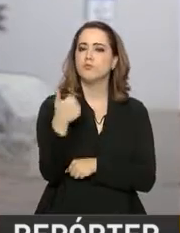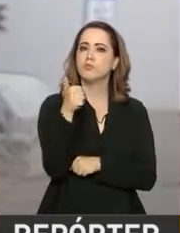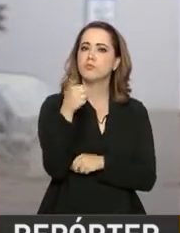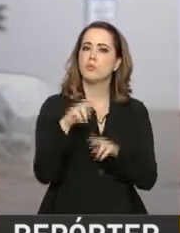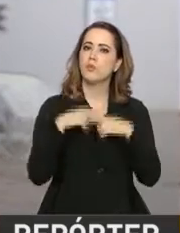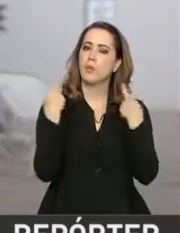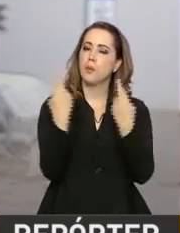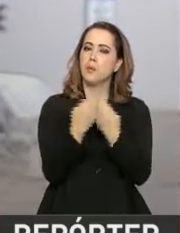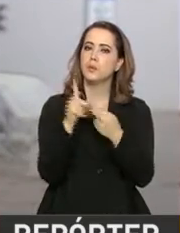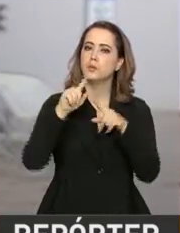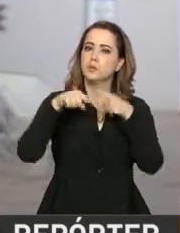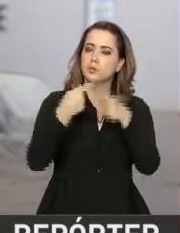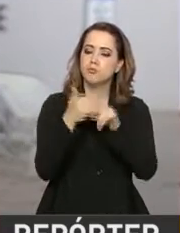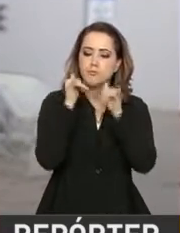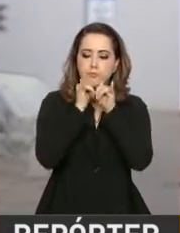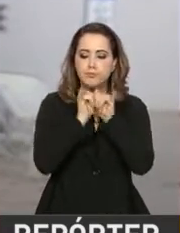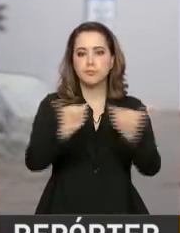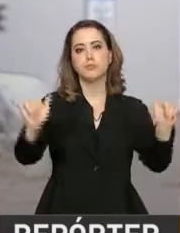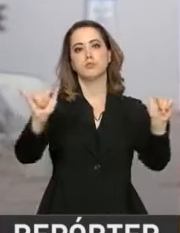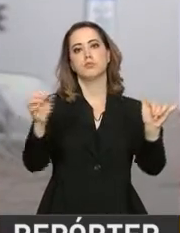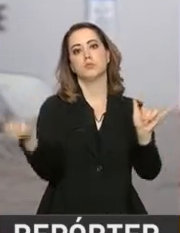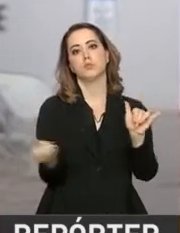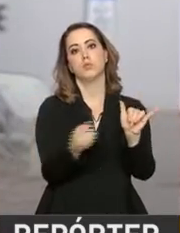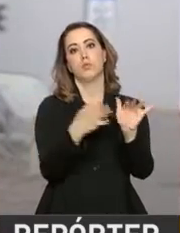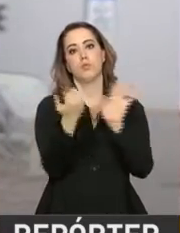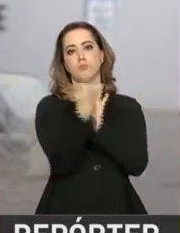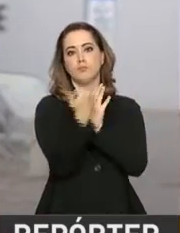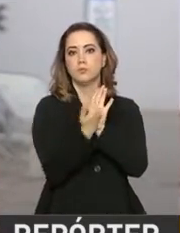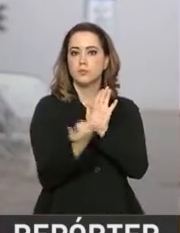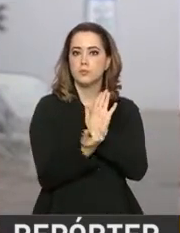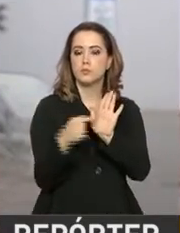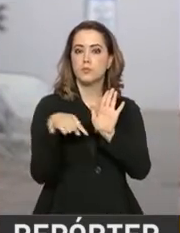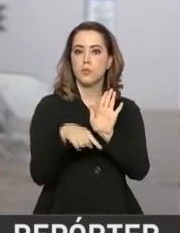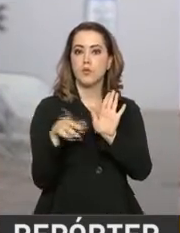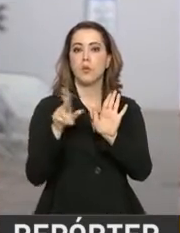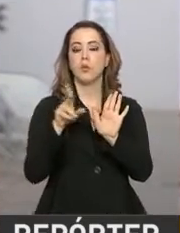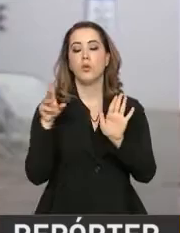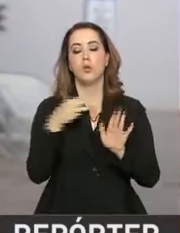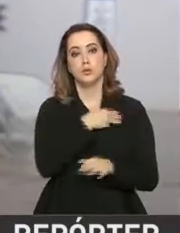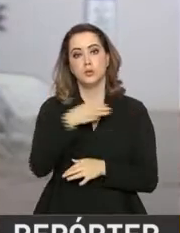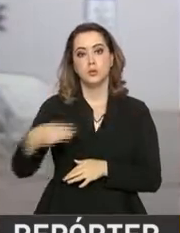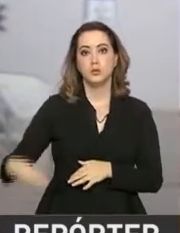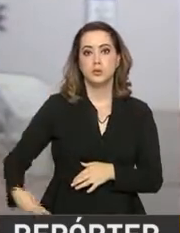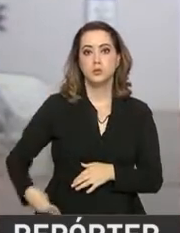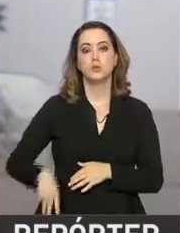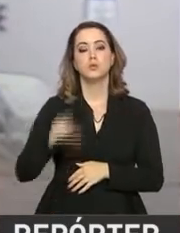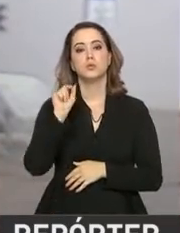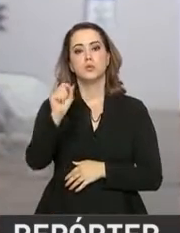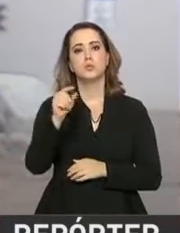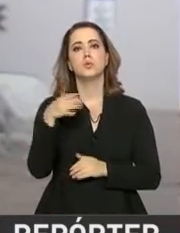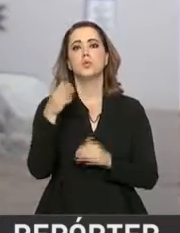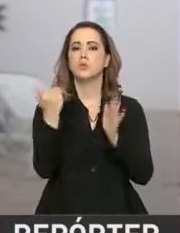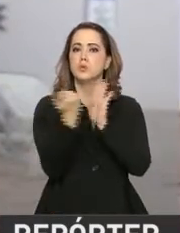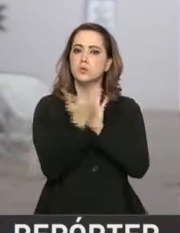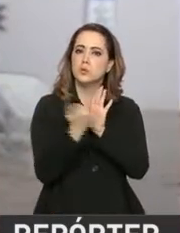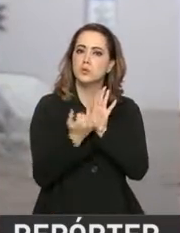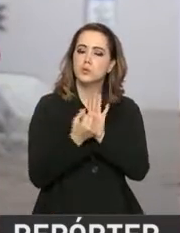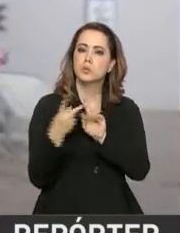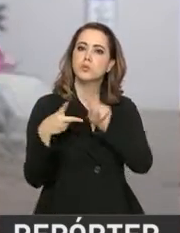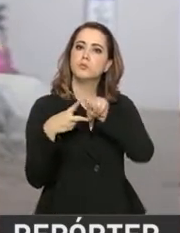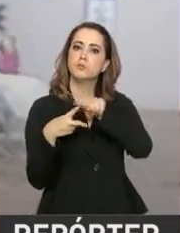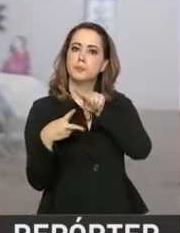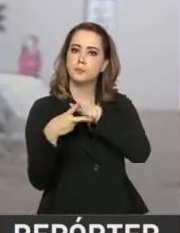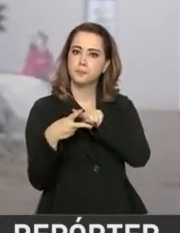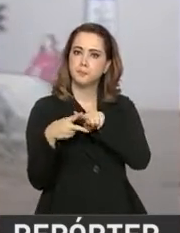depois do lançamento do plano novo chico segundo o ministro da integração nacional é o de barbalho o programa vai trabalhar em duas frentes